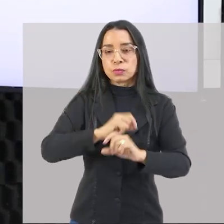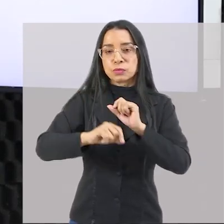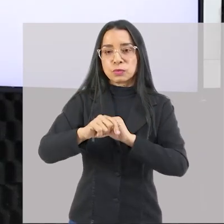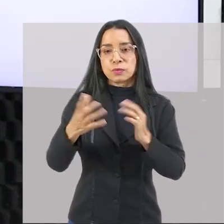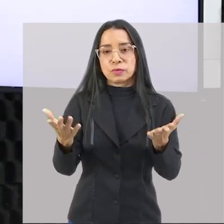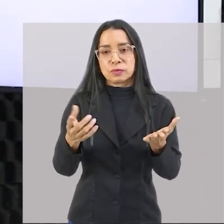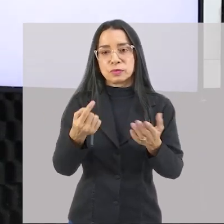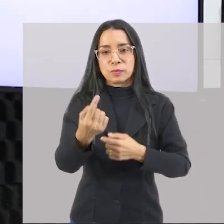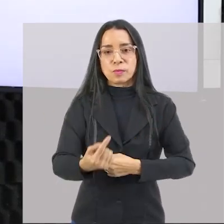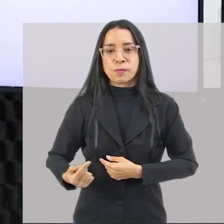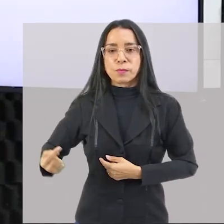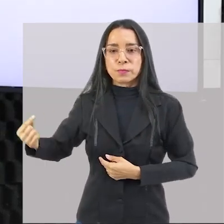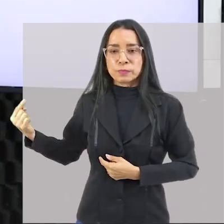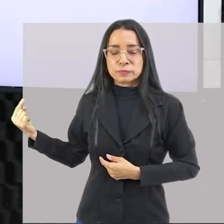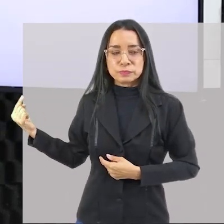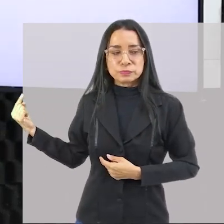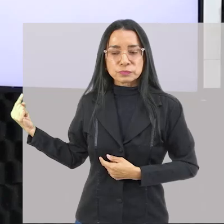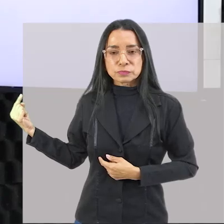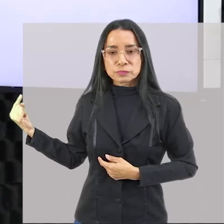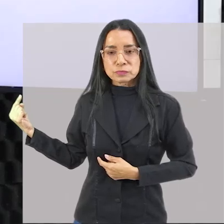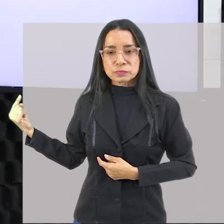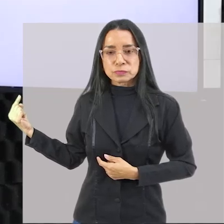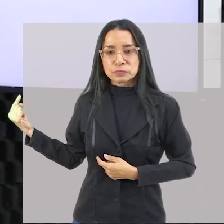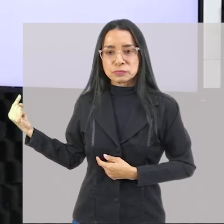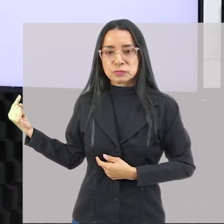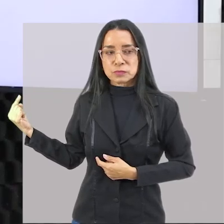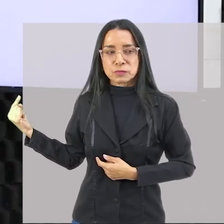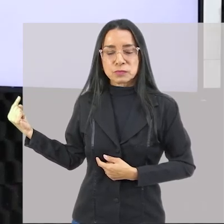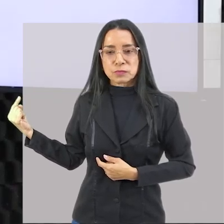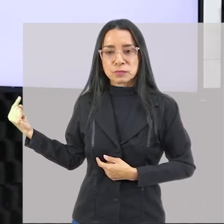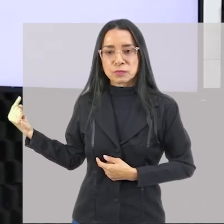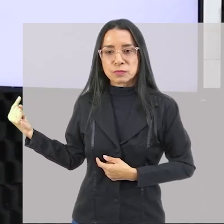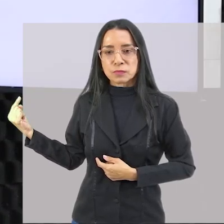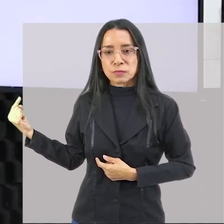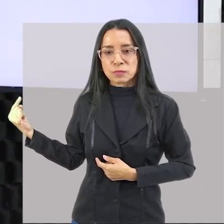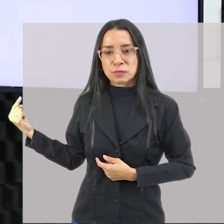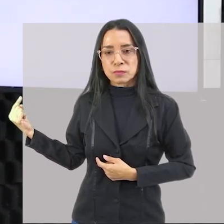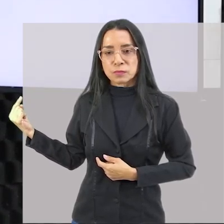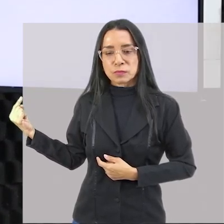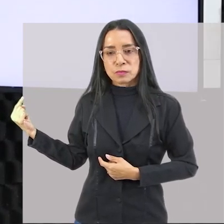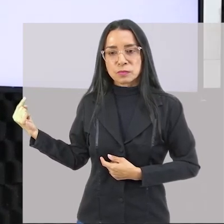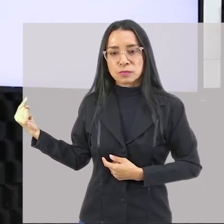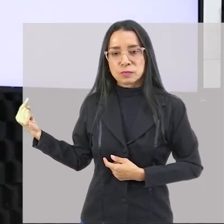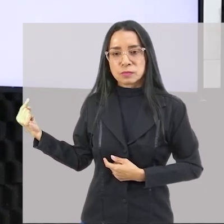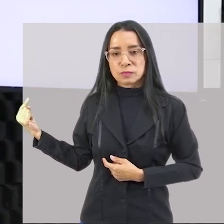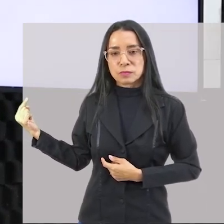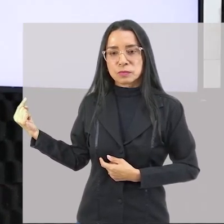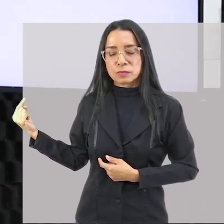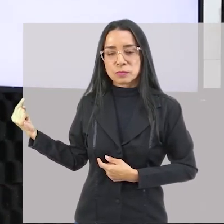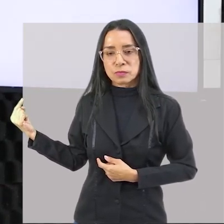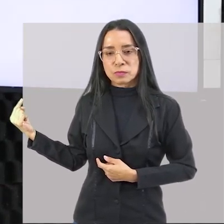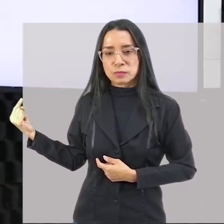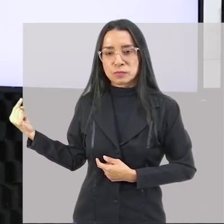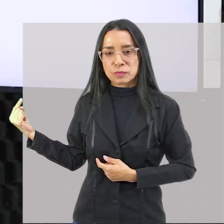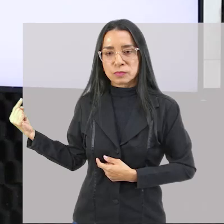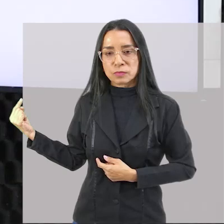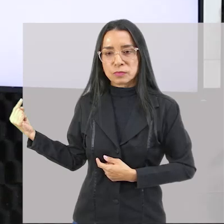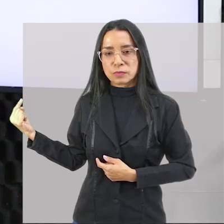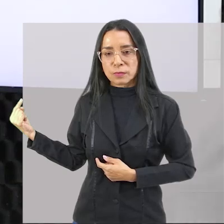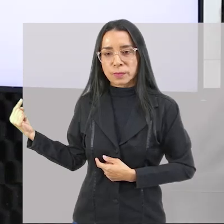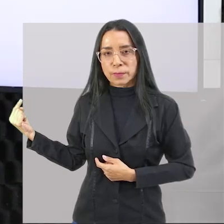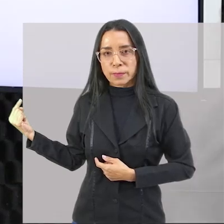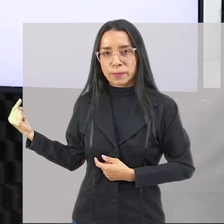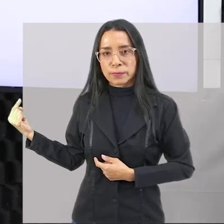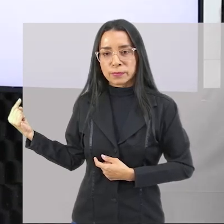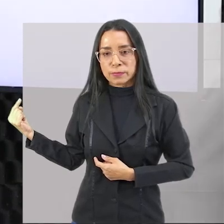sua produção, Goeldi buscou refletir seu caminho pessoal e político, sua melancolia e paixão sobre os intensos